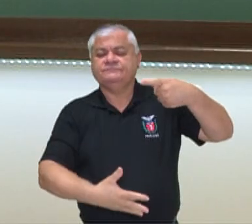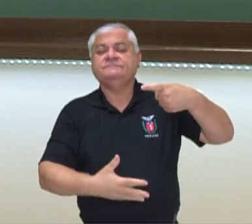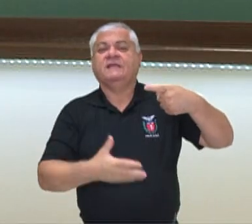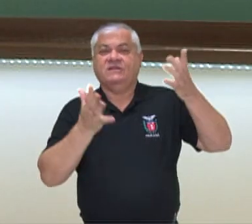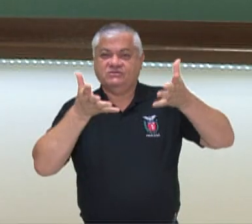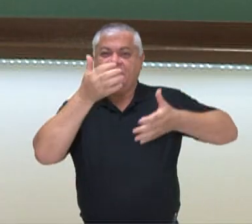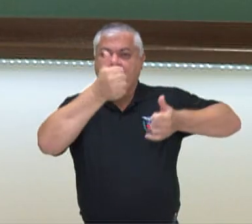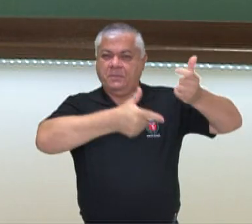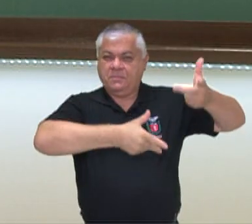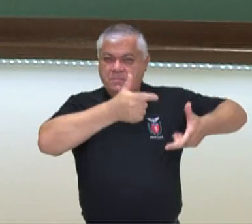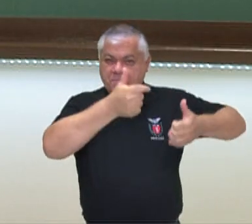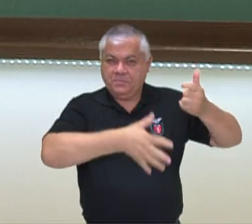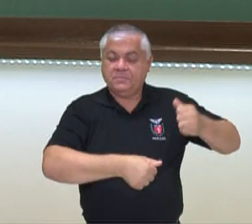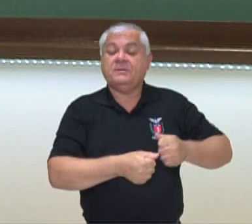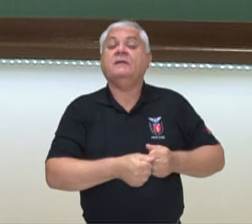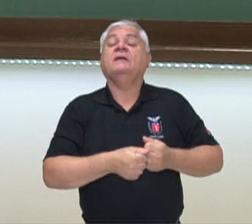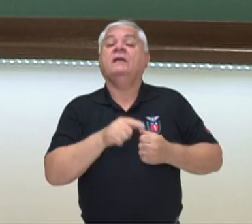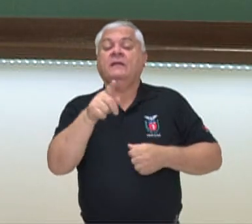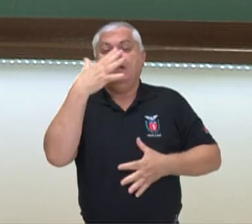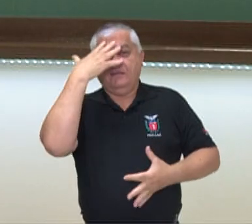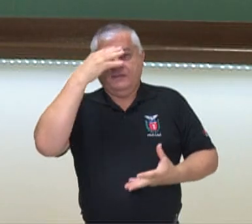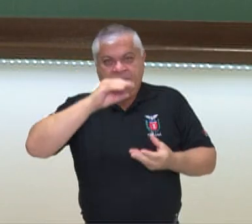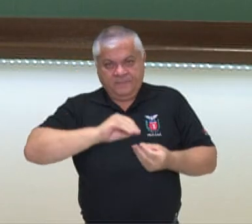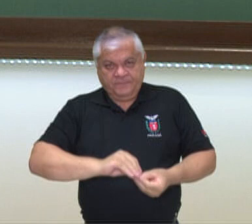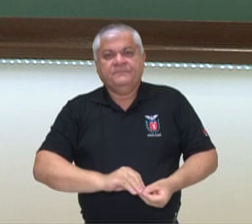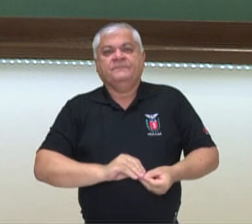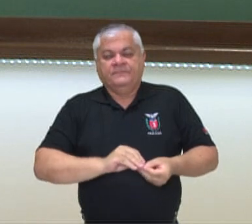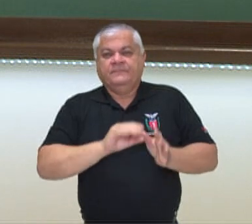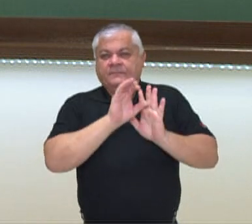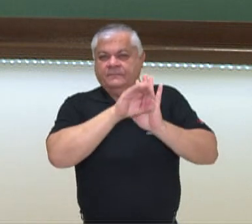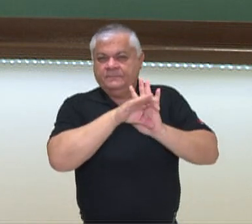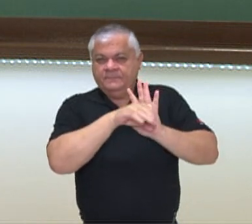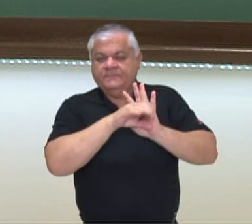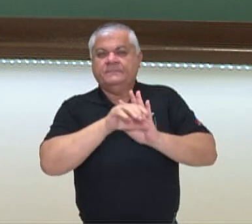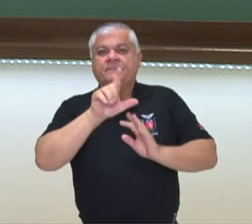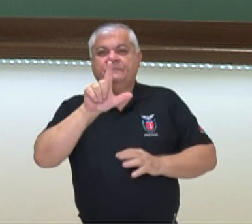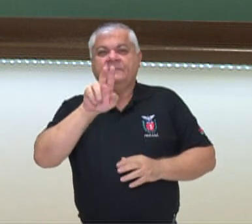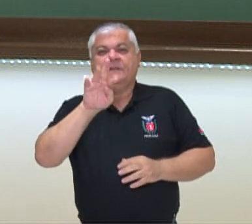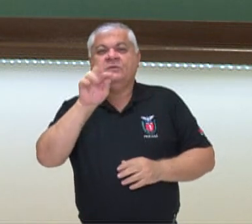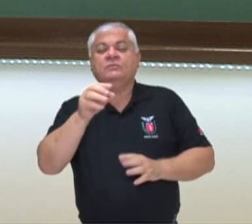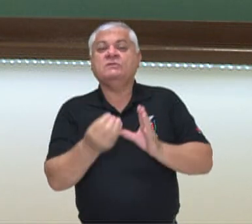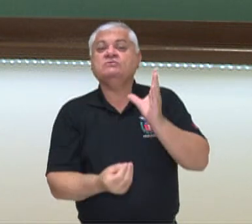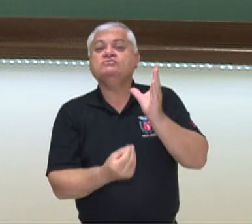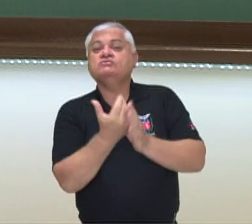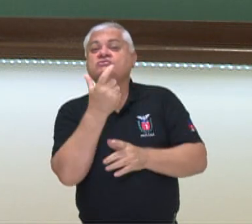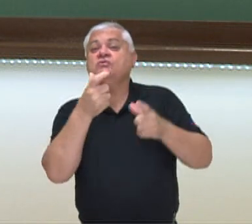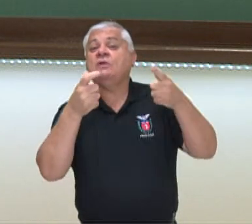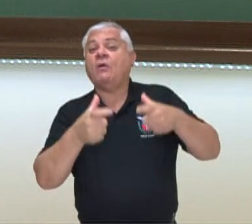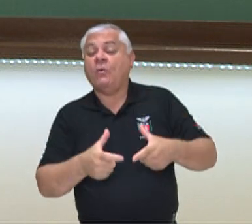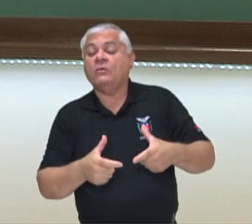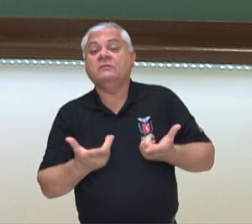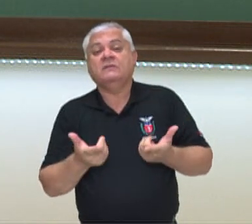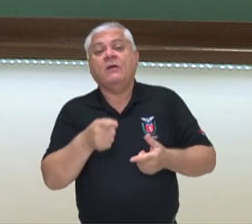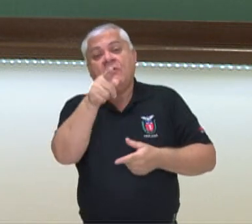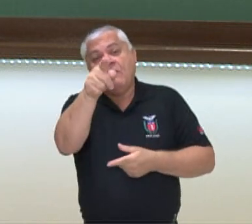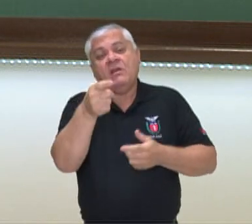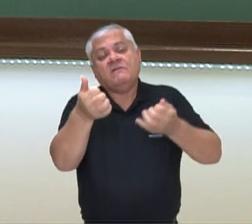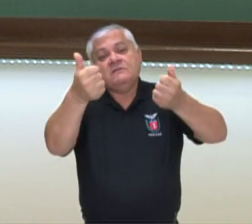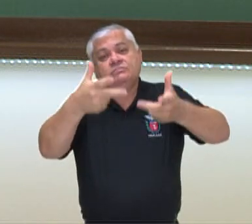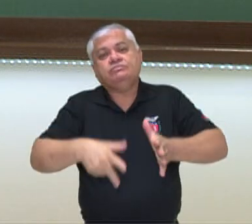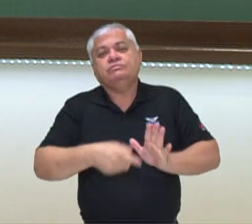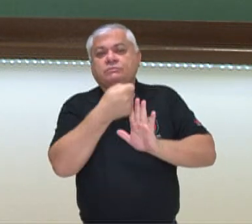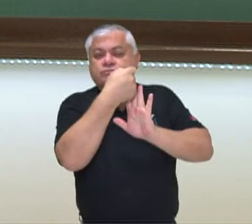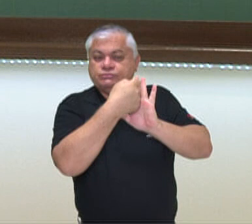da nossa aula para entender primeiro o que são lutas e da onde que as lutas vieram. E agora eu quero que